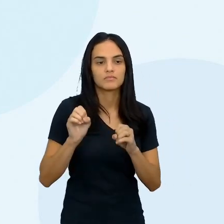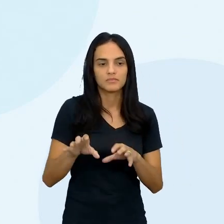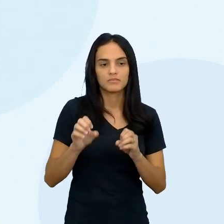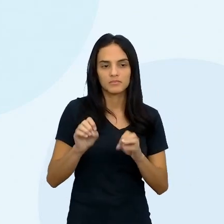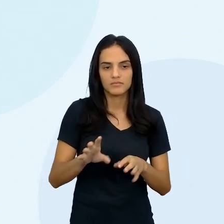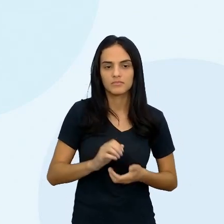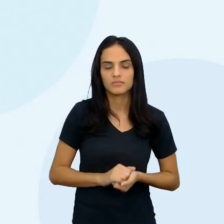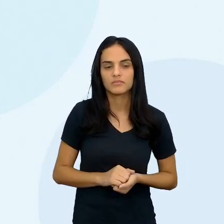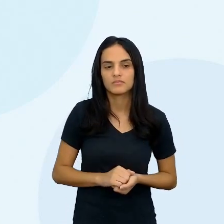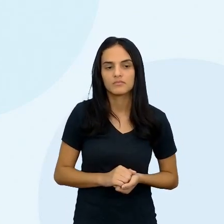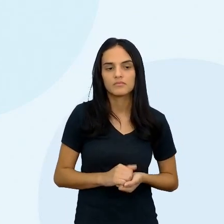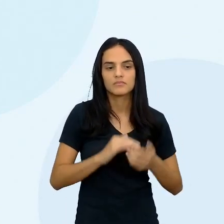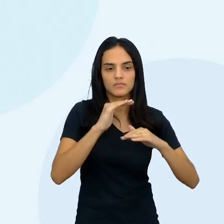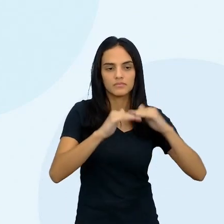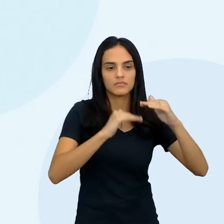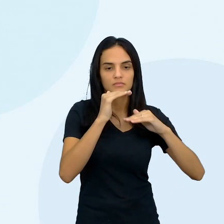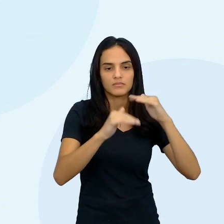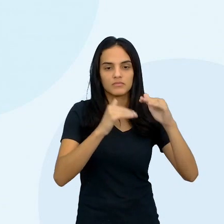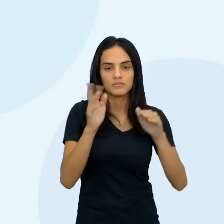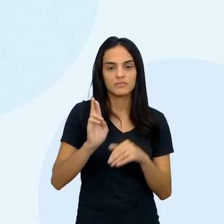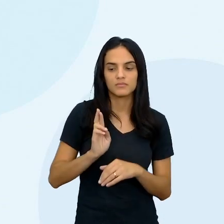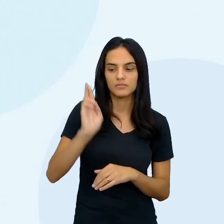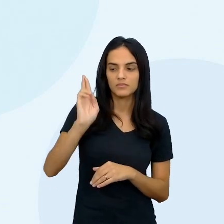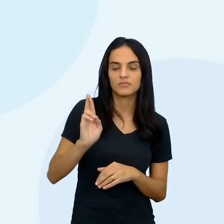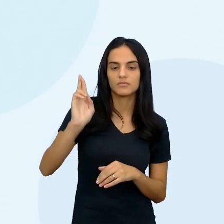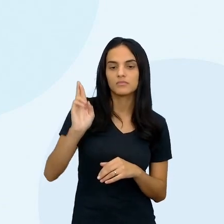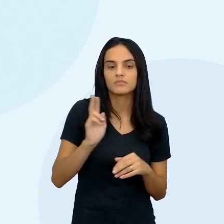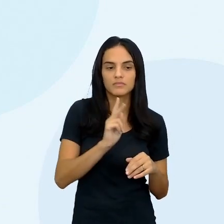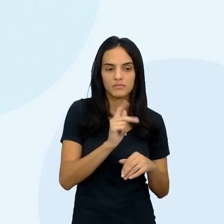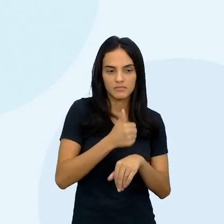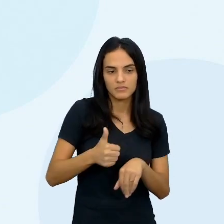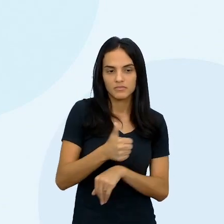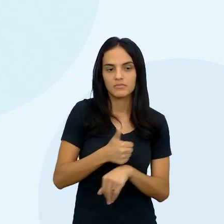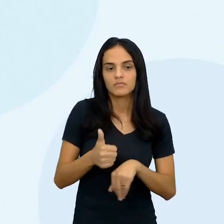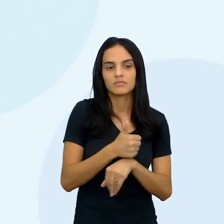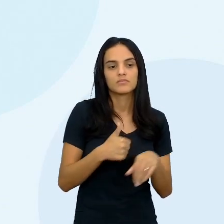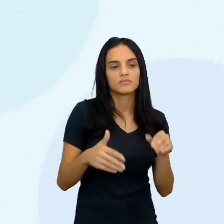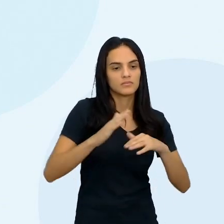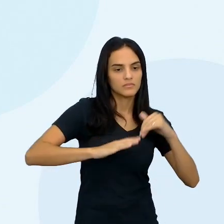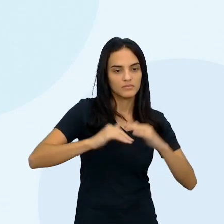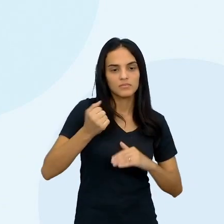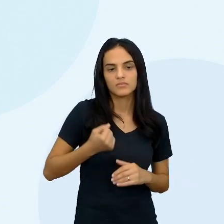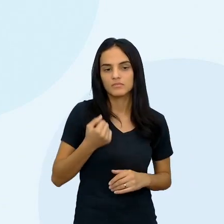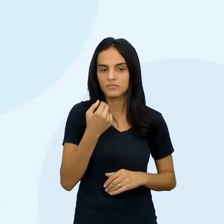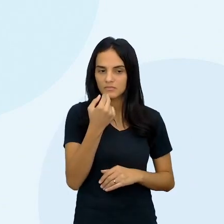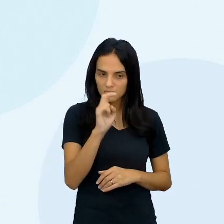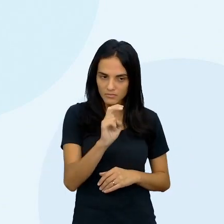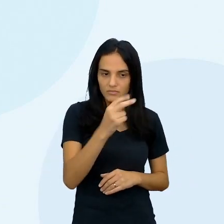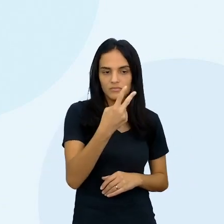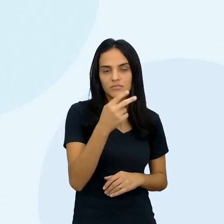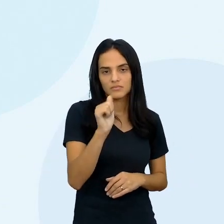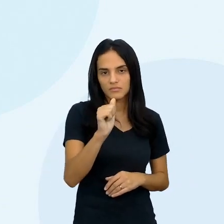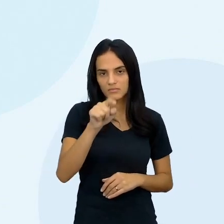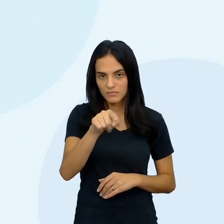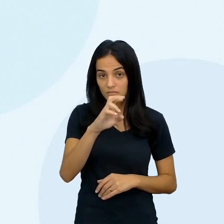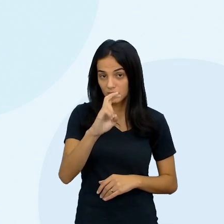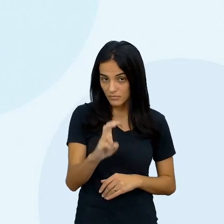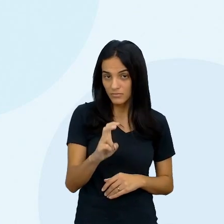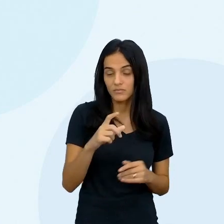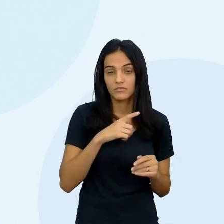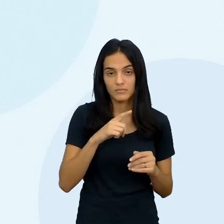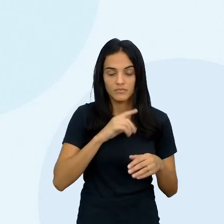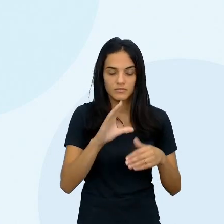também da área sobre o desenvolvimento e responsabilidades profissionais, que é a competência número 5, 2A.5, que